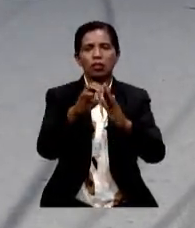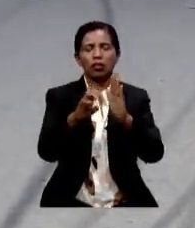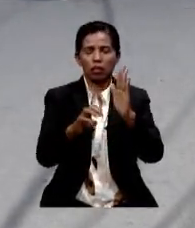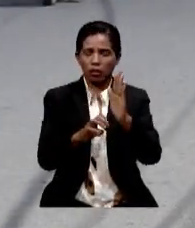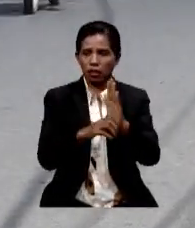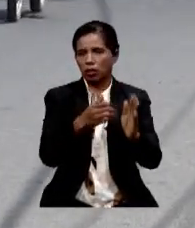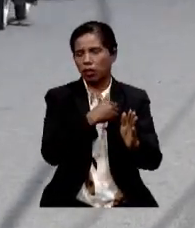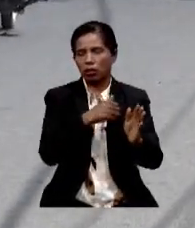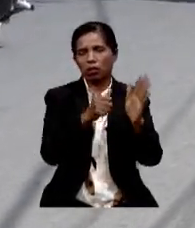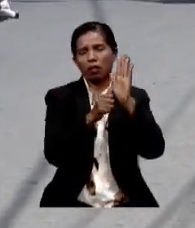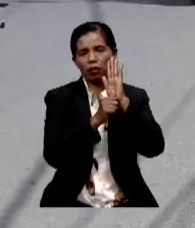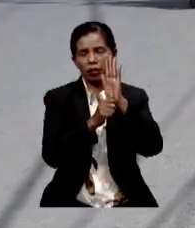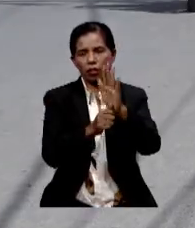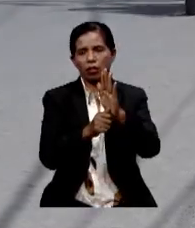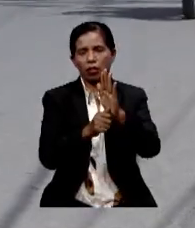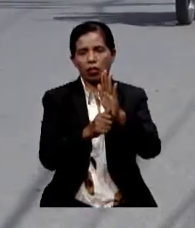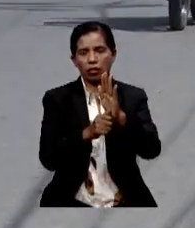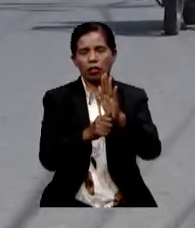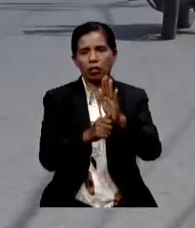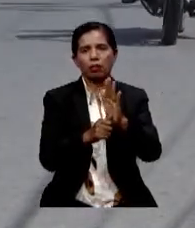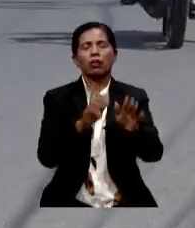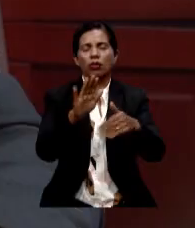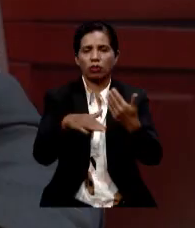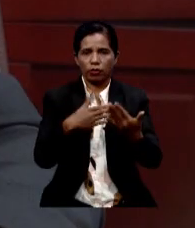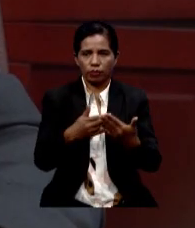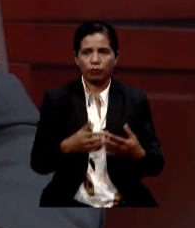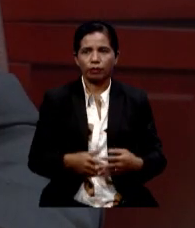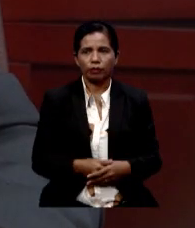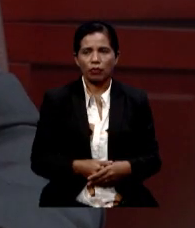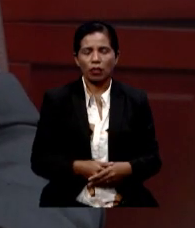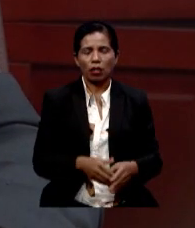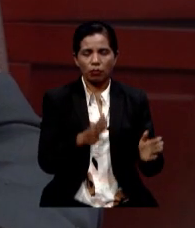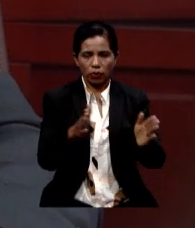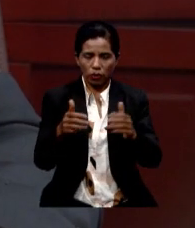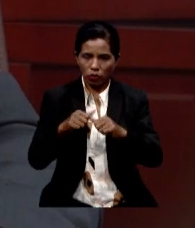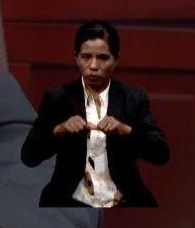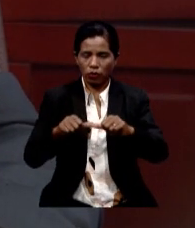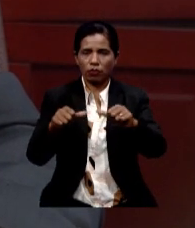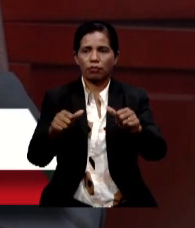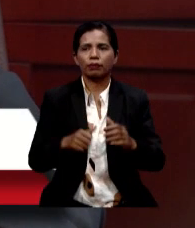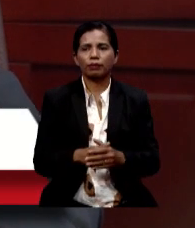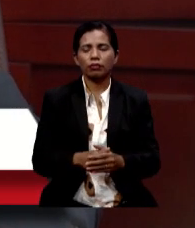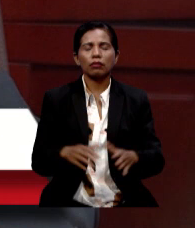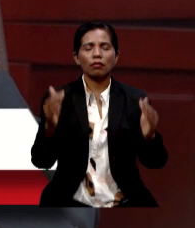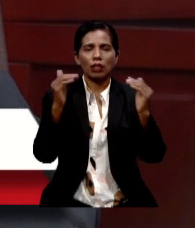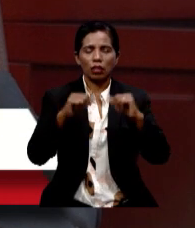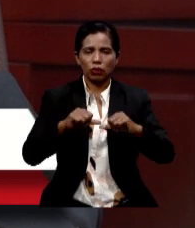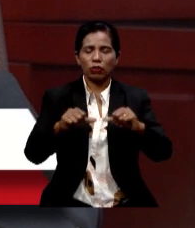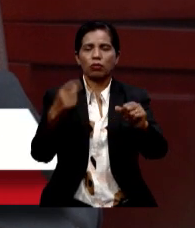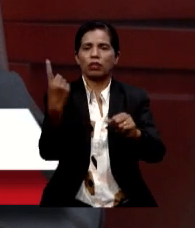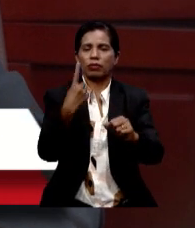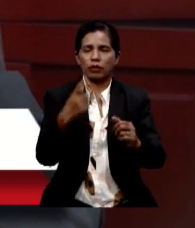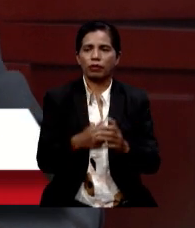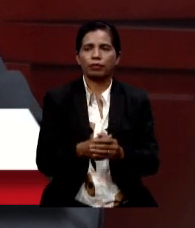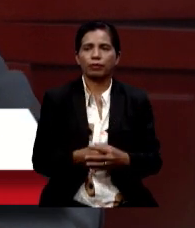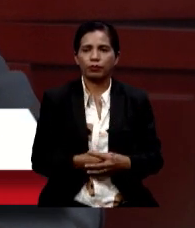local apresentação da parte relevante sira. O processo de lauela, e continua na fatin, a